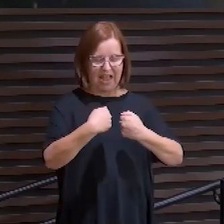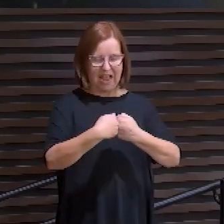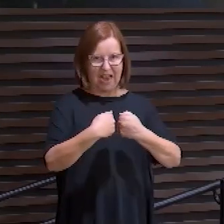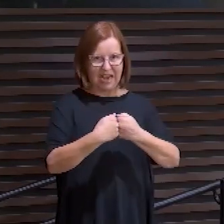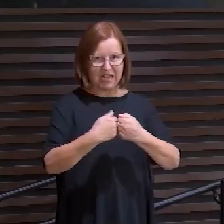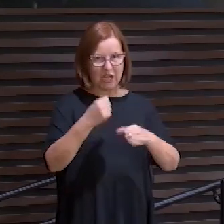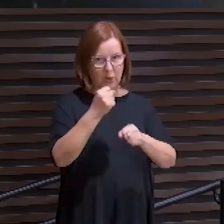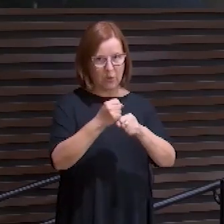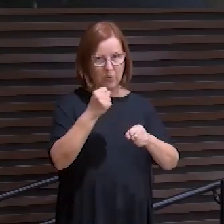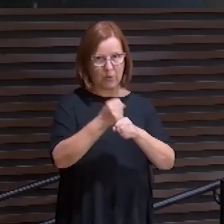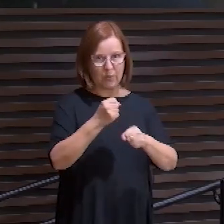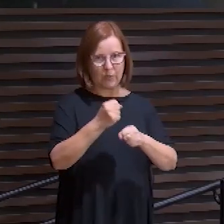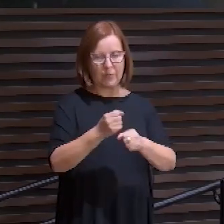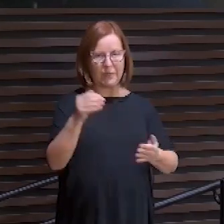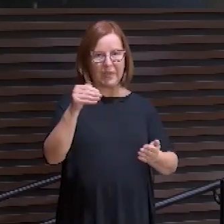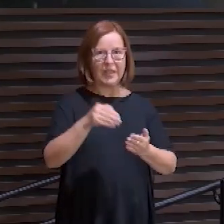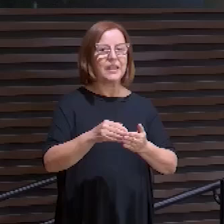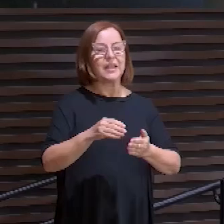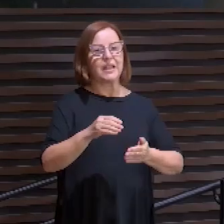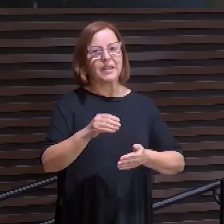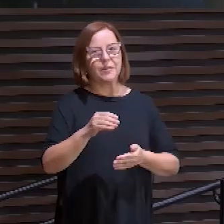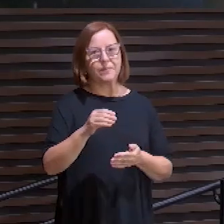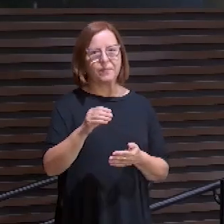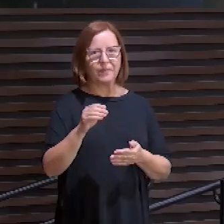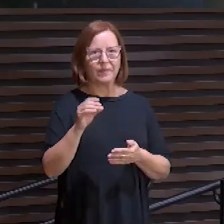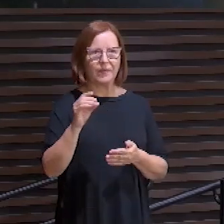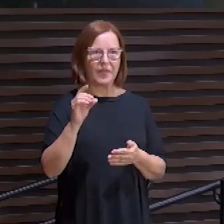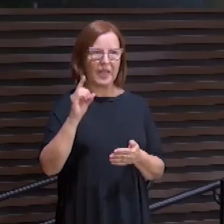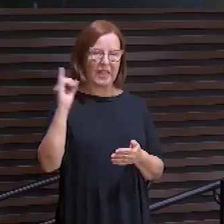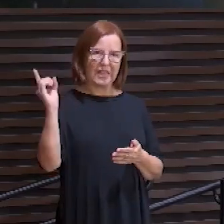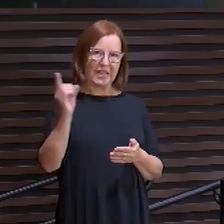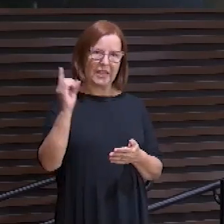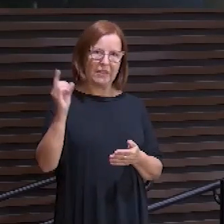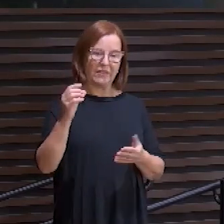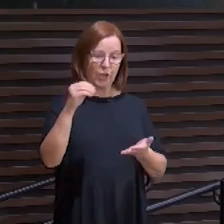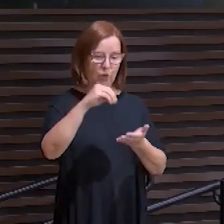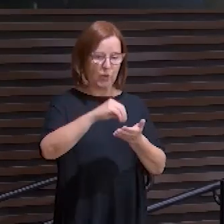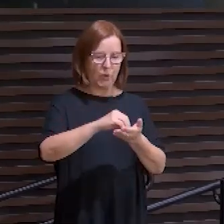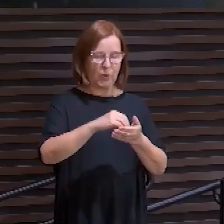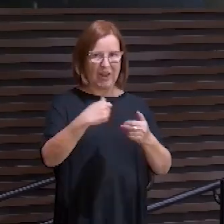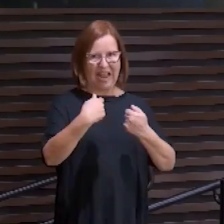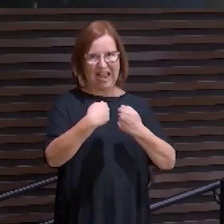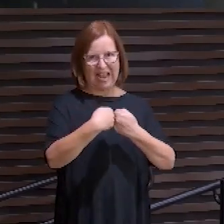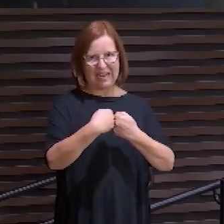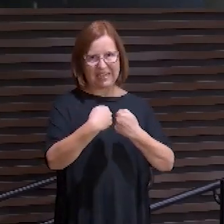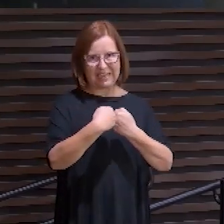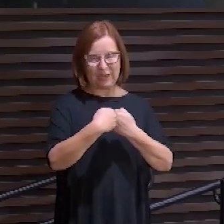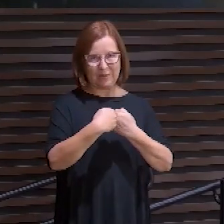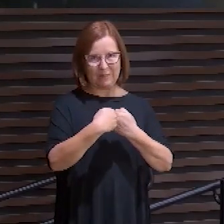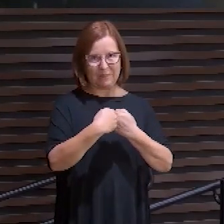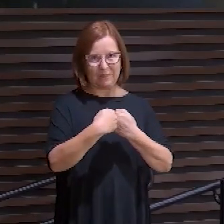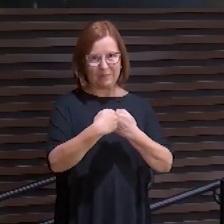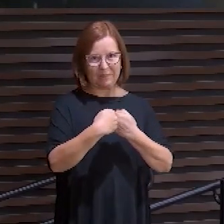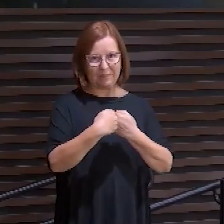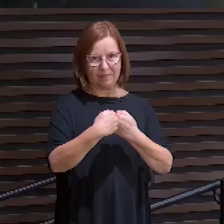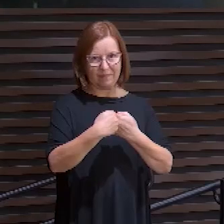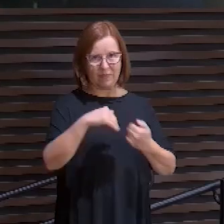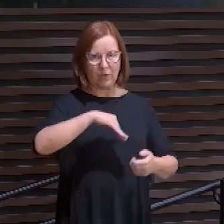até Davi colocar esta arca em